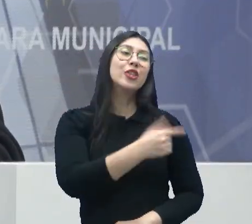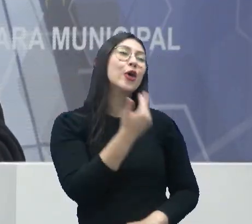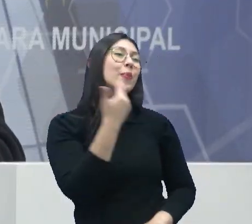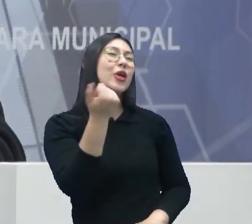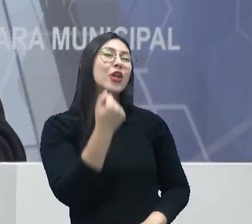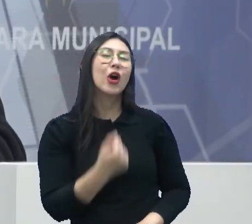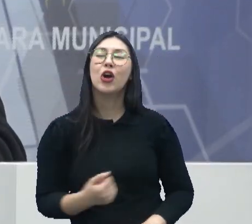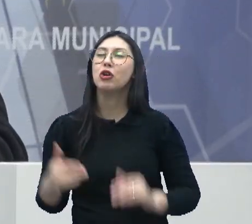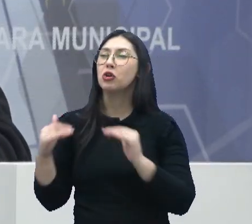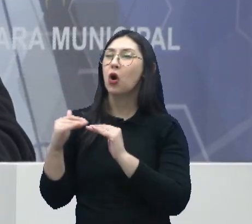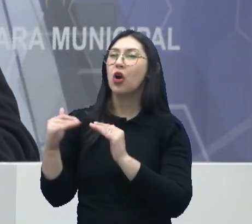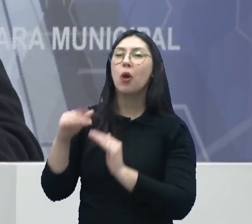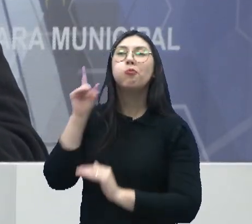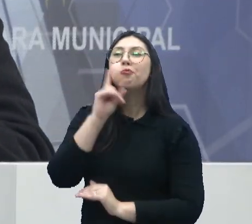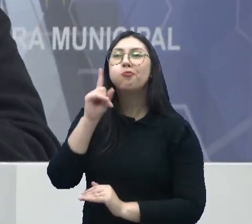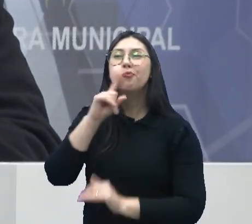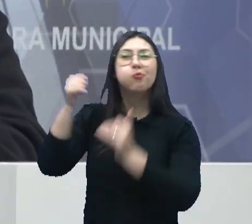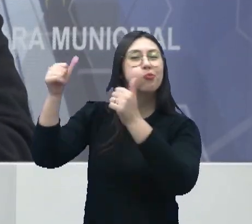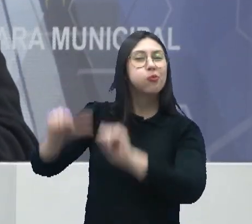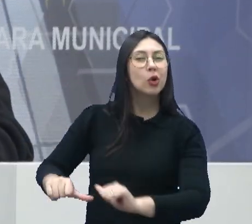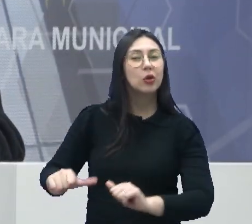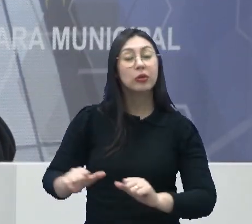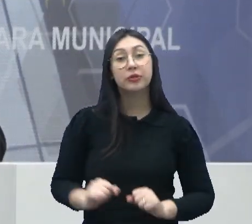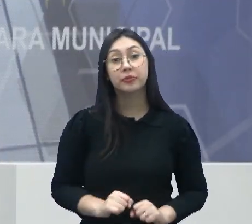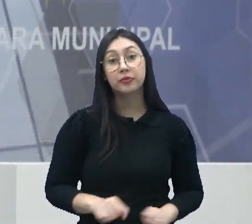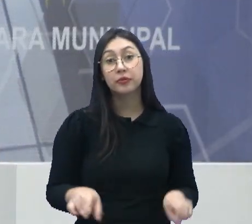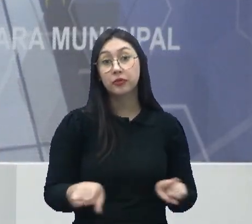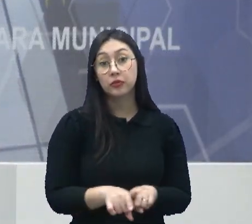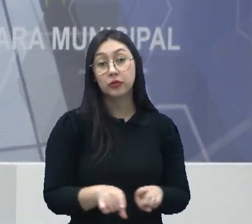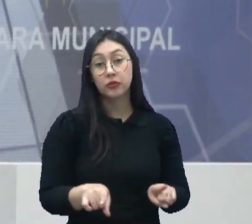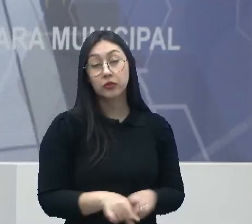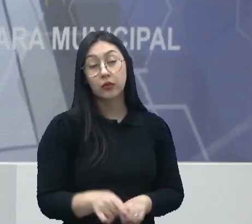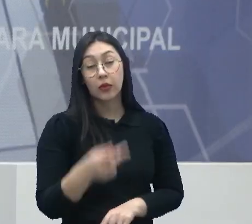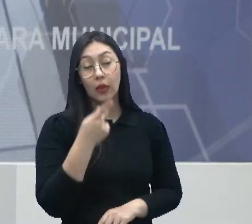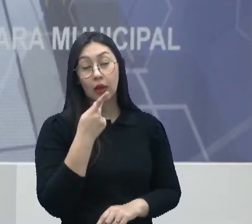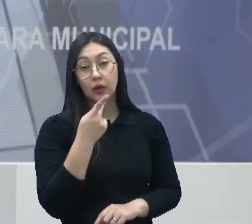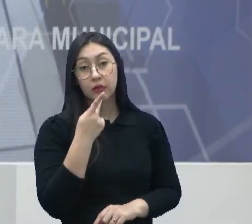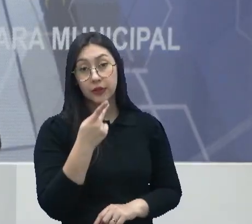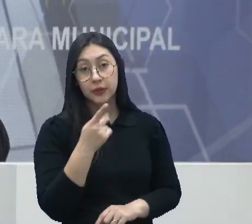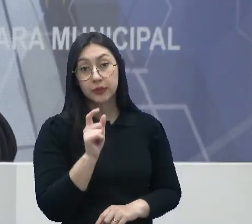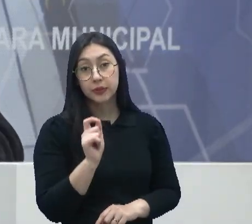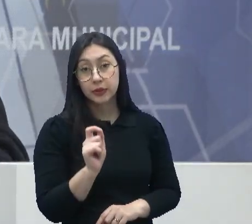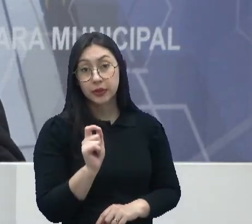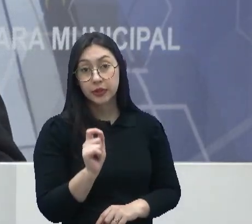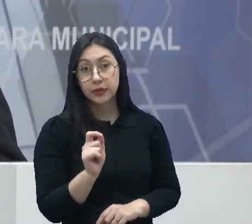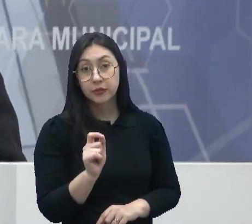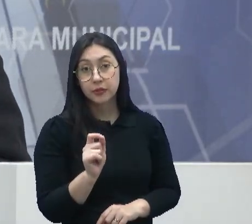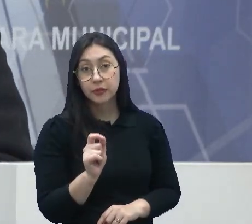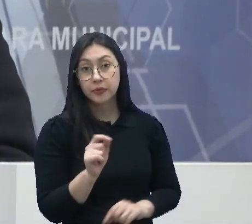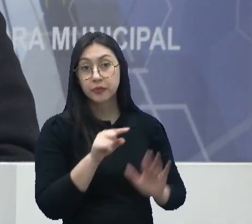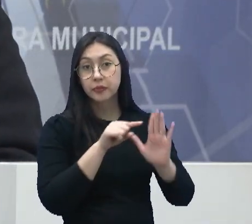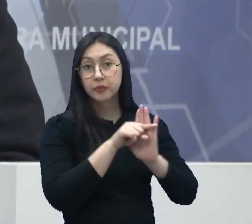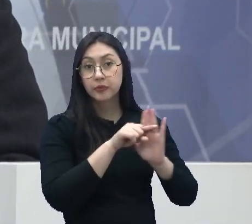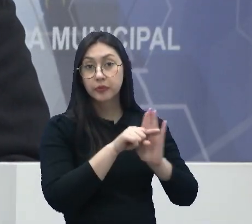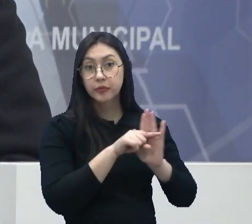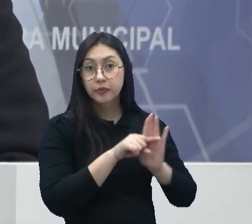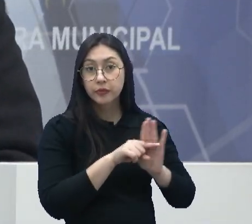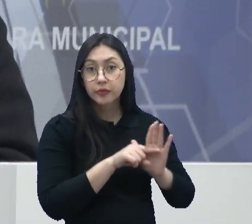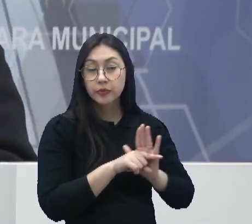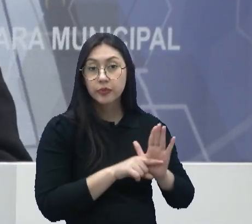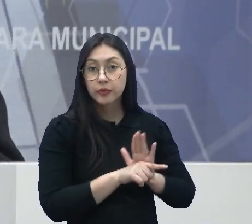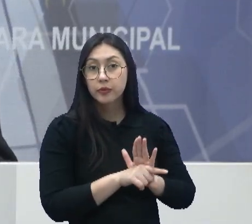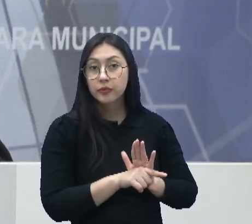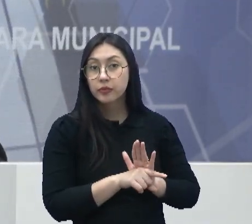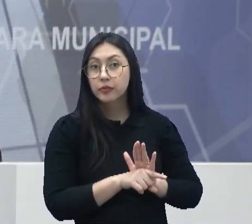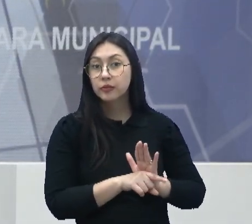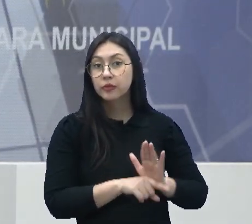aliar à maior democracia do mundo. Foi mencionado também por uma das vereadoras o fato de pesquisas Datafolha e pesquisas